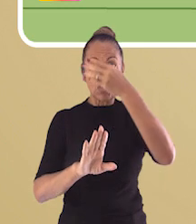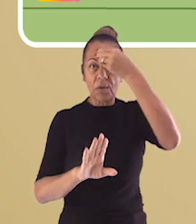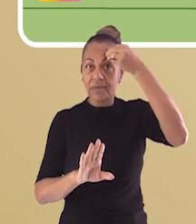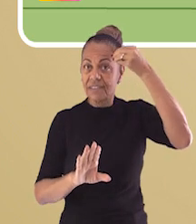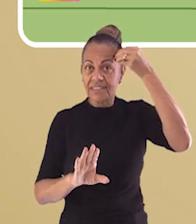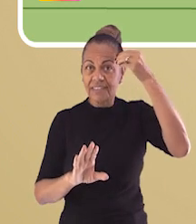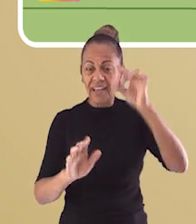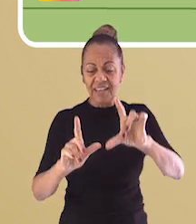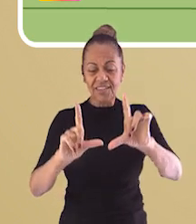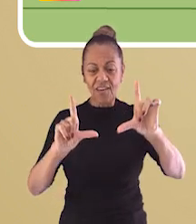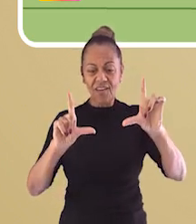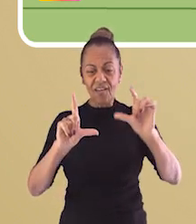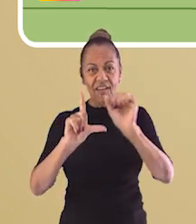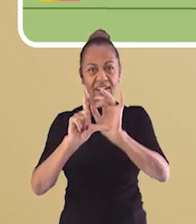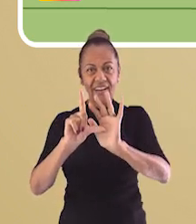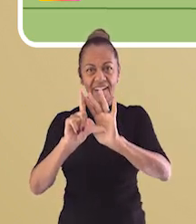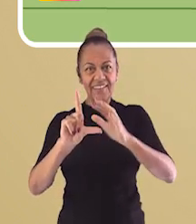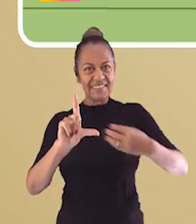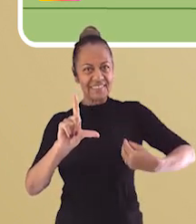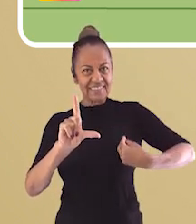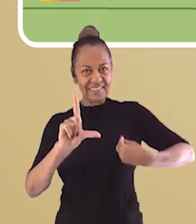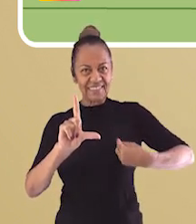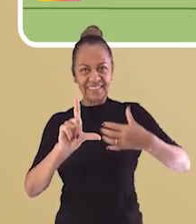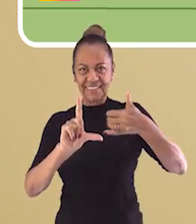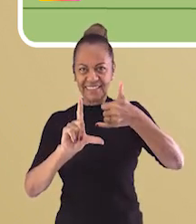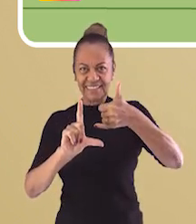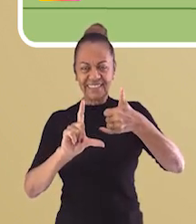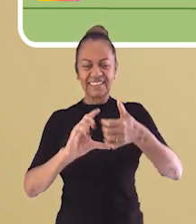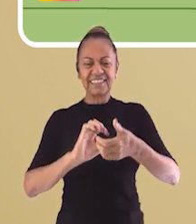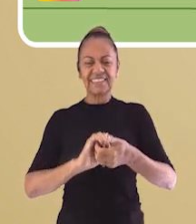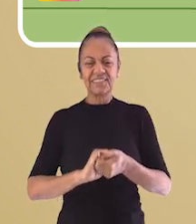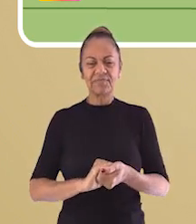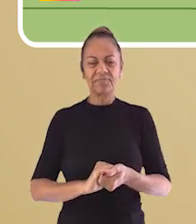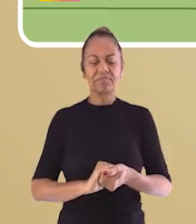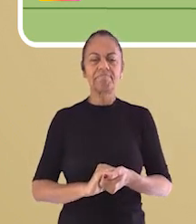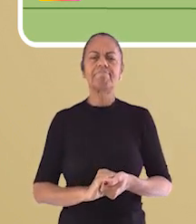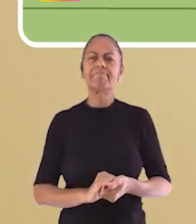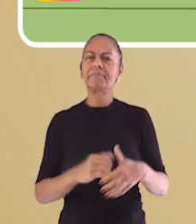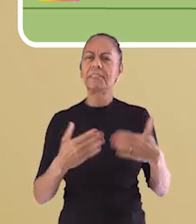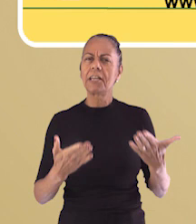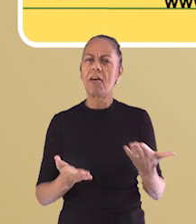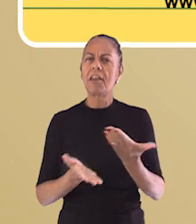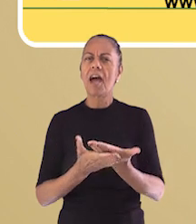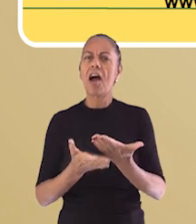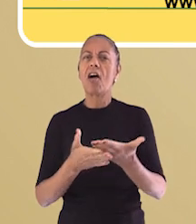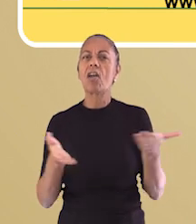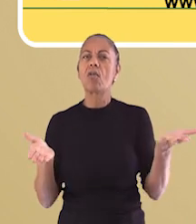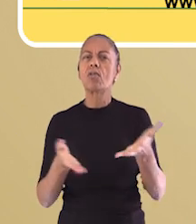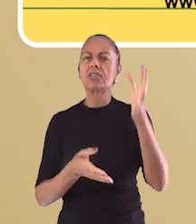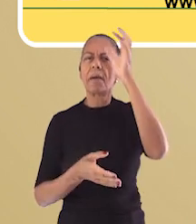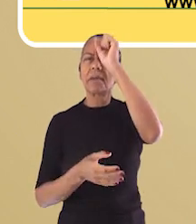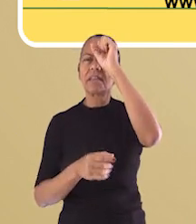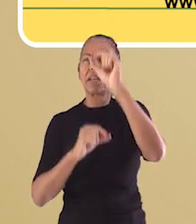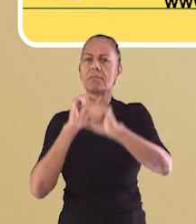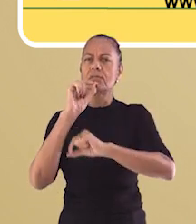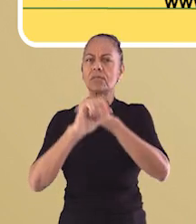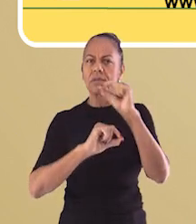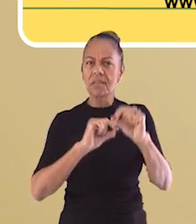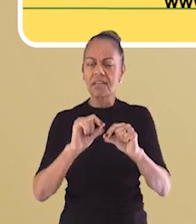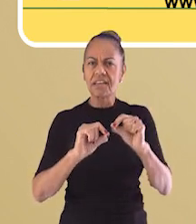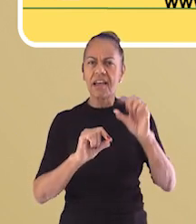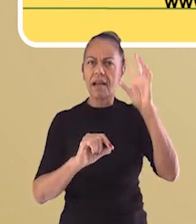presença. É só apontar o celular para o código QR aí na tela. Nessa aula, aprendemos sobre